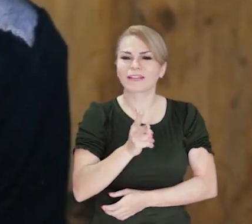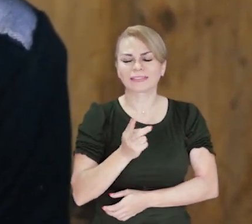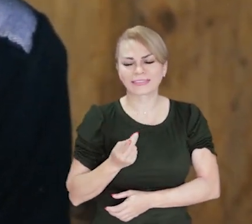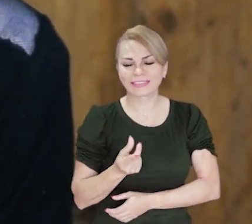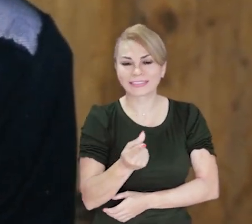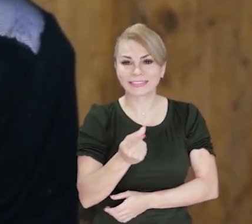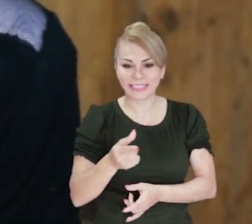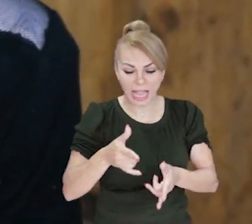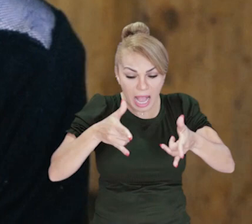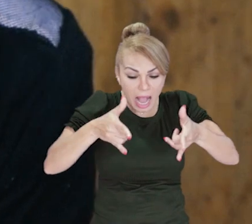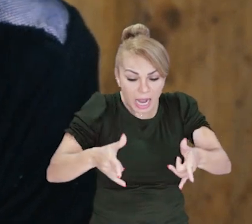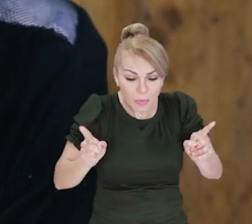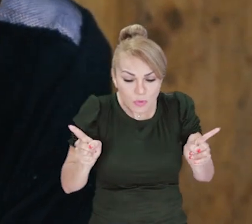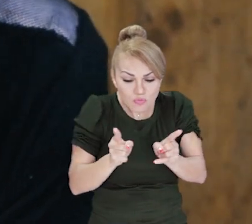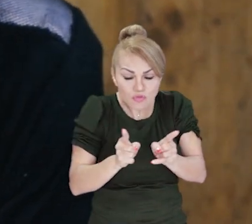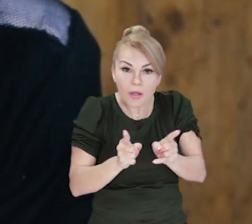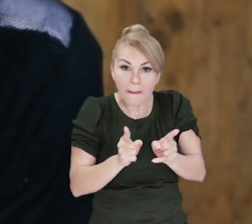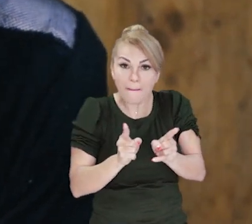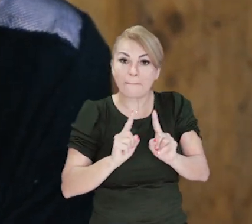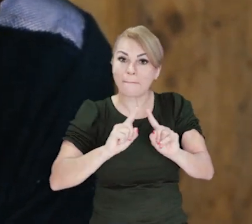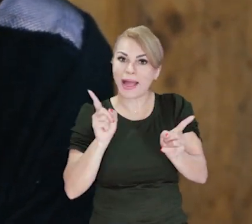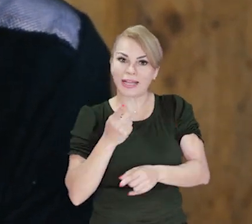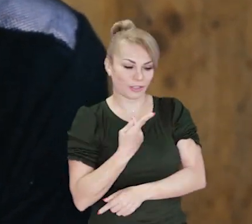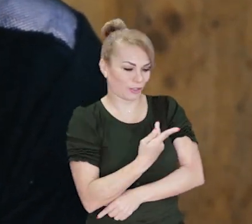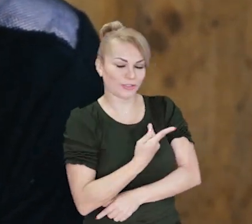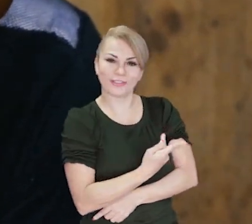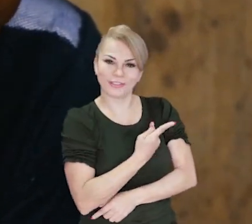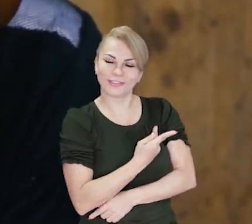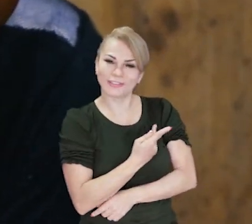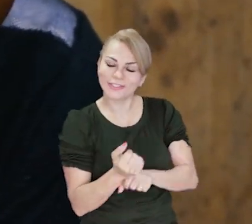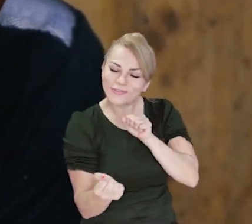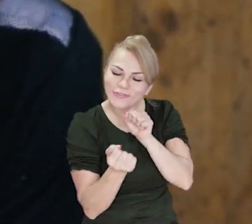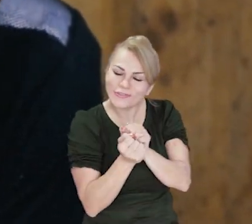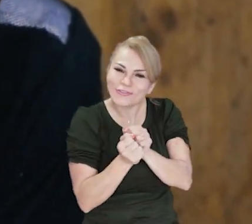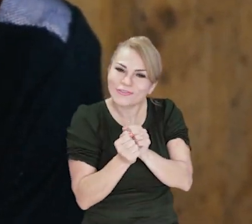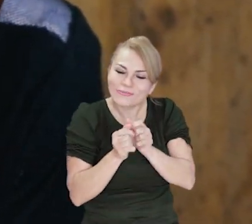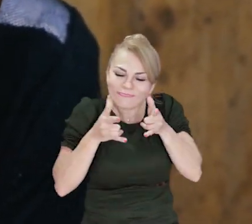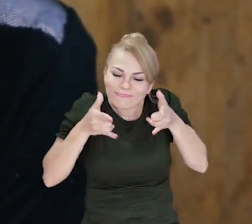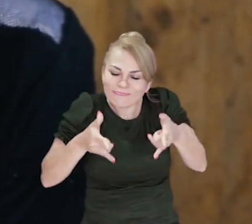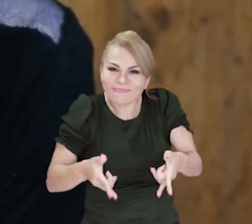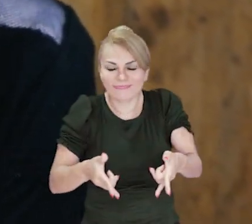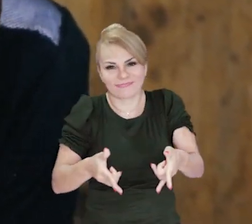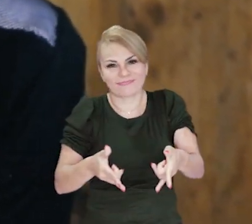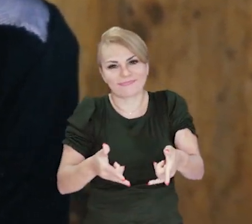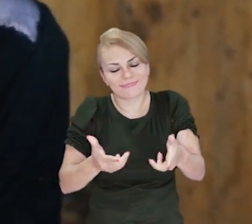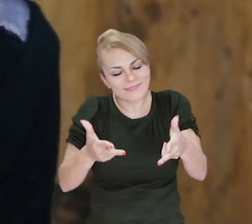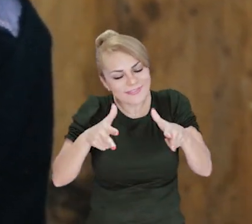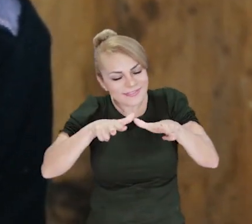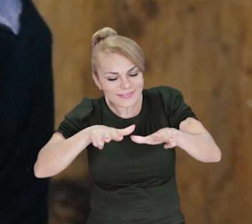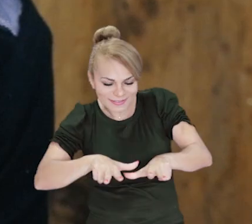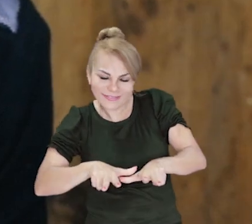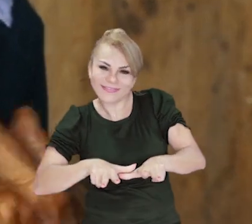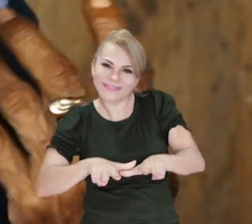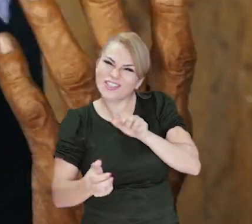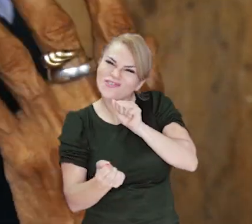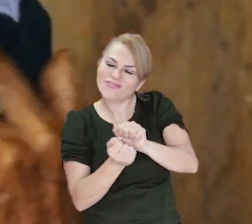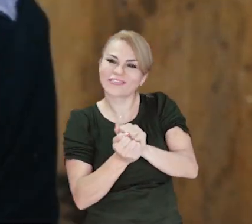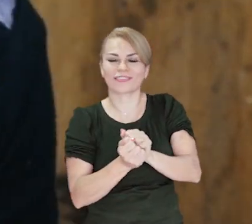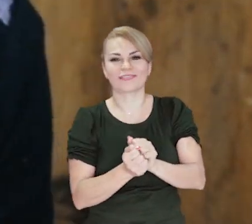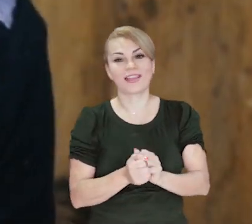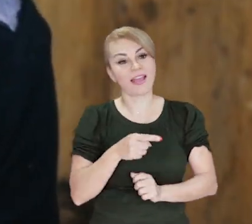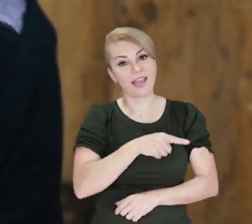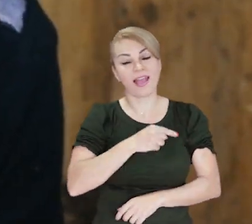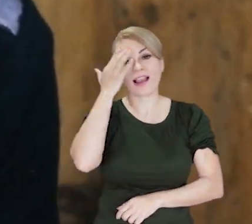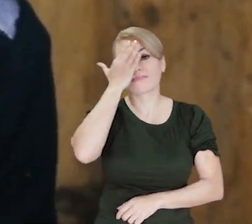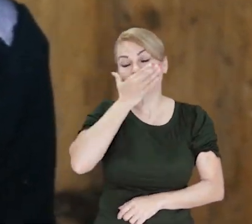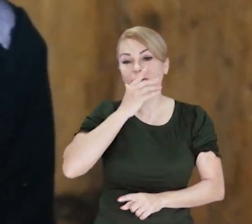ter dado essa vida longa para nós. Tá vivendo junto. A cama ficou pequena, mas nós